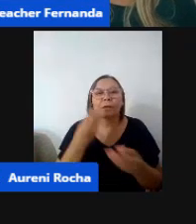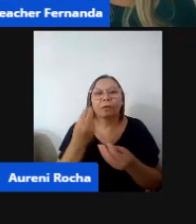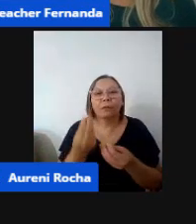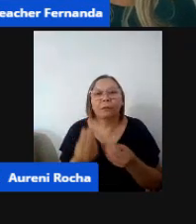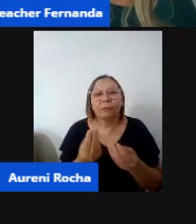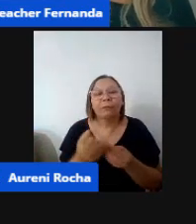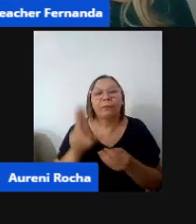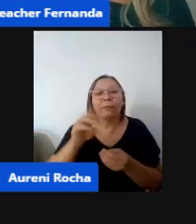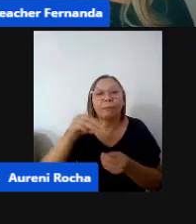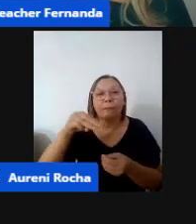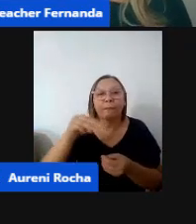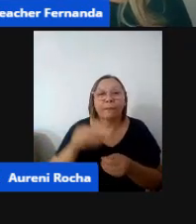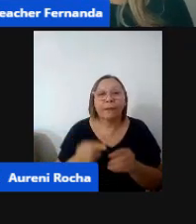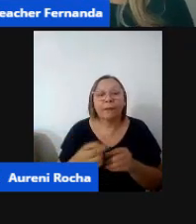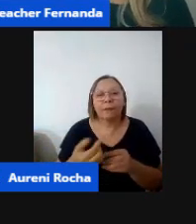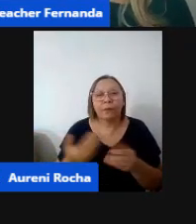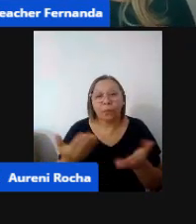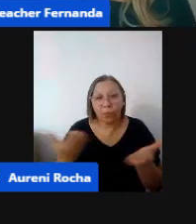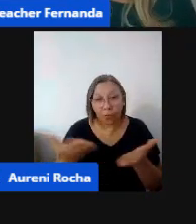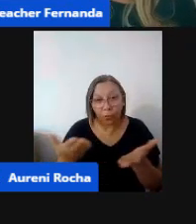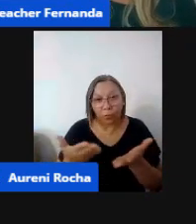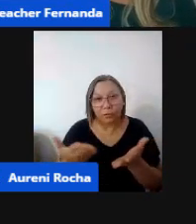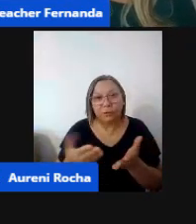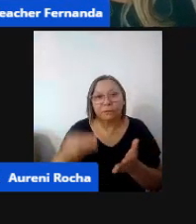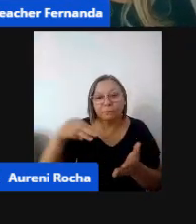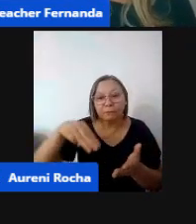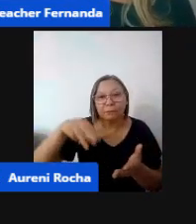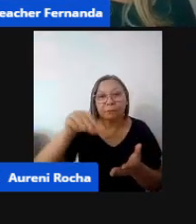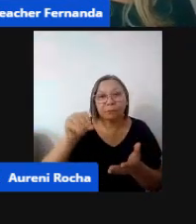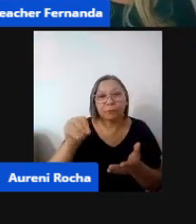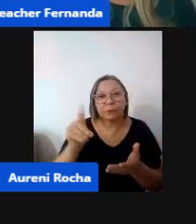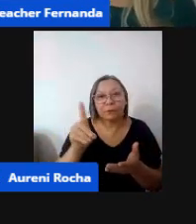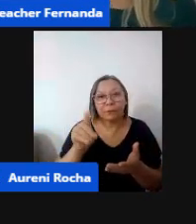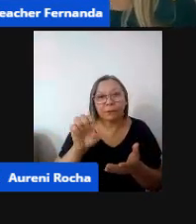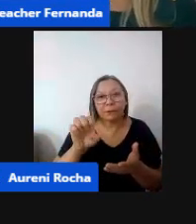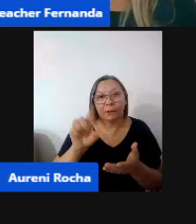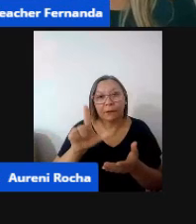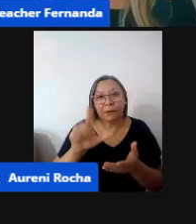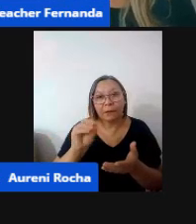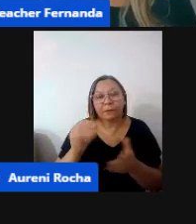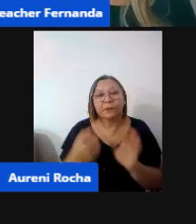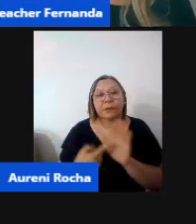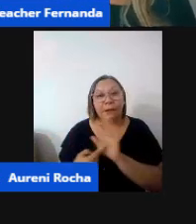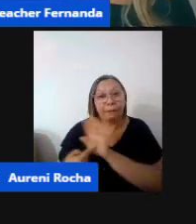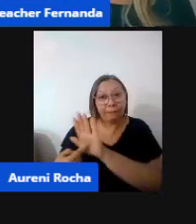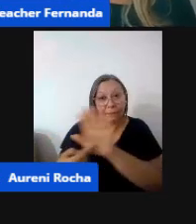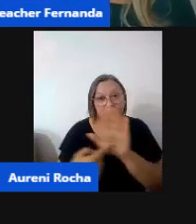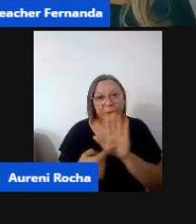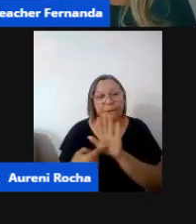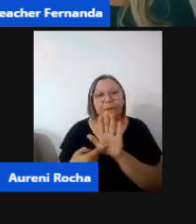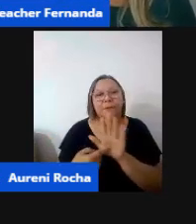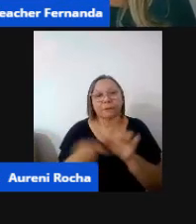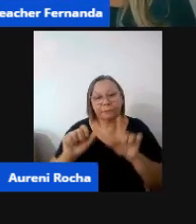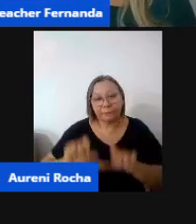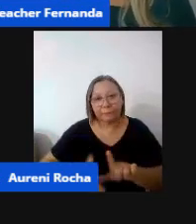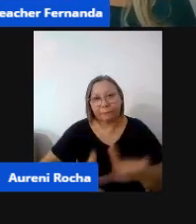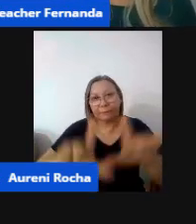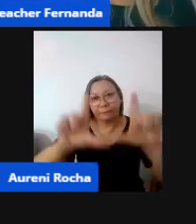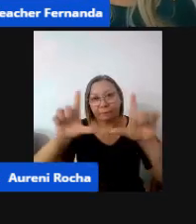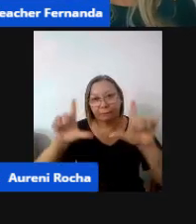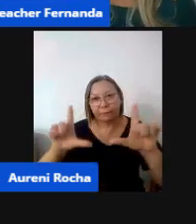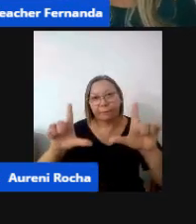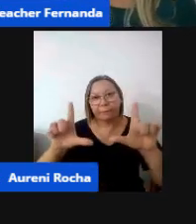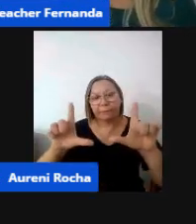modelo de apresentação, tá? Então, o que eu fiz? Eu abri esse modelo de apresentação e